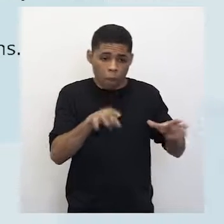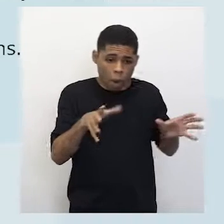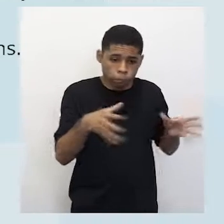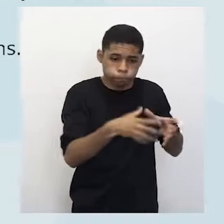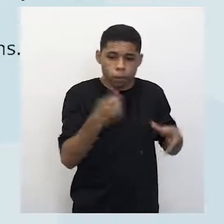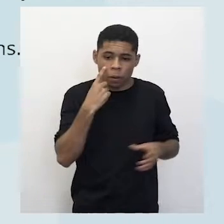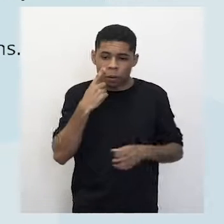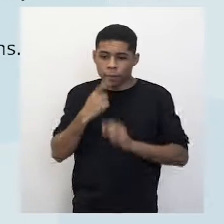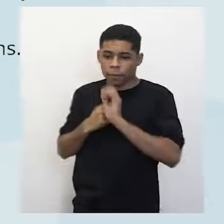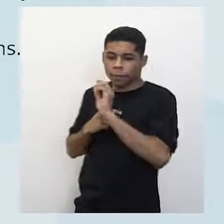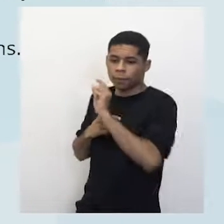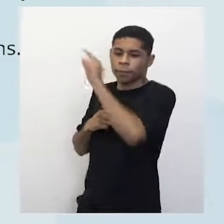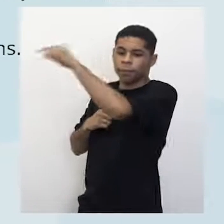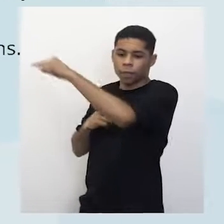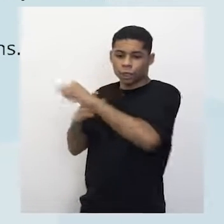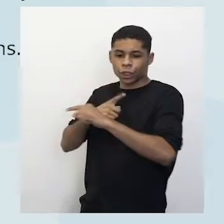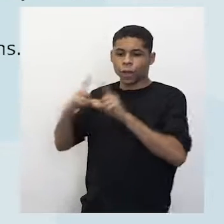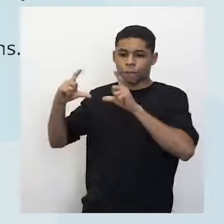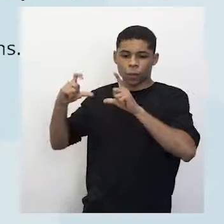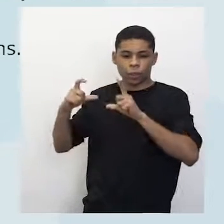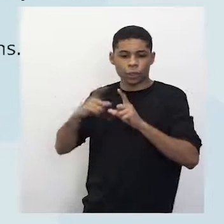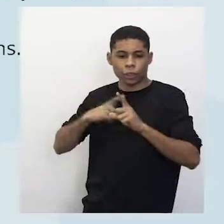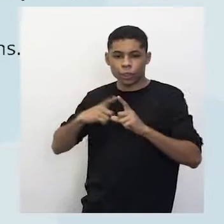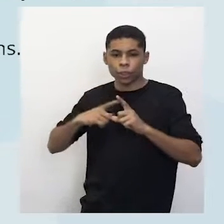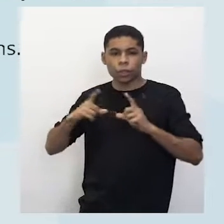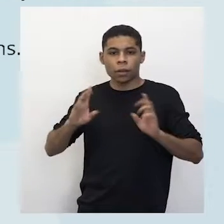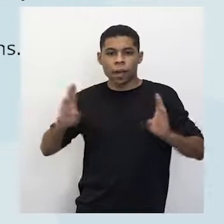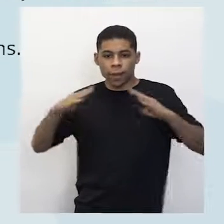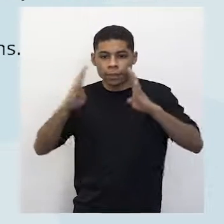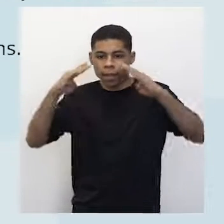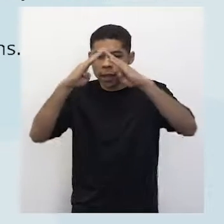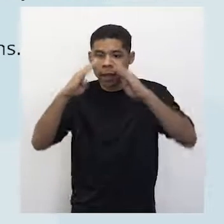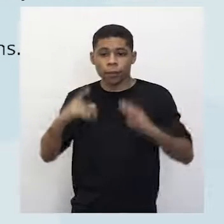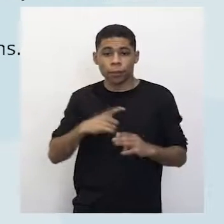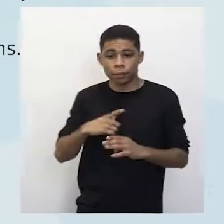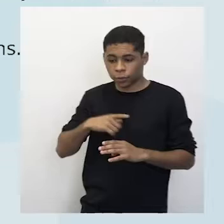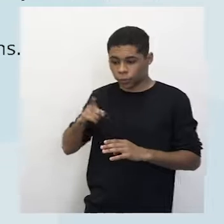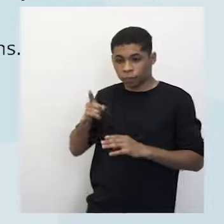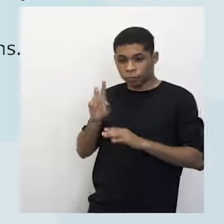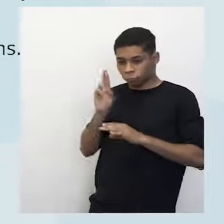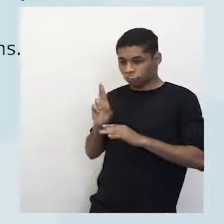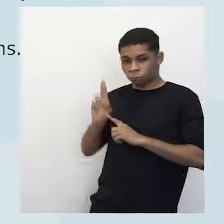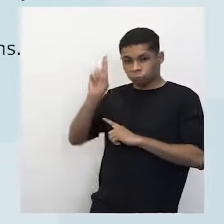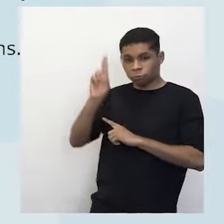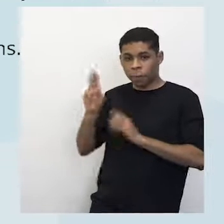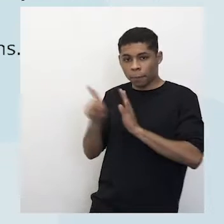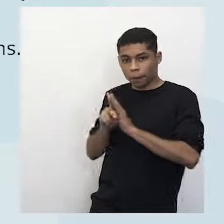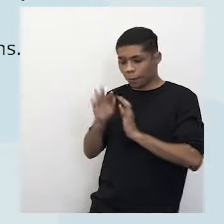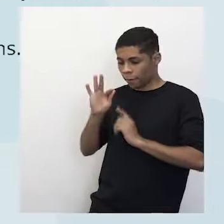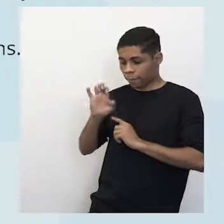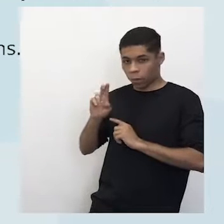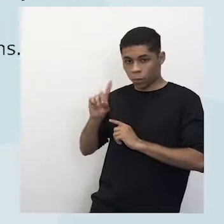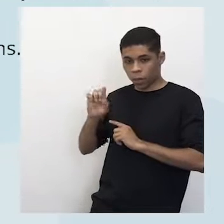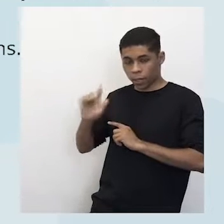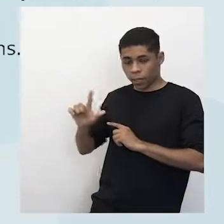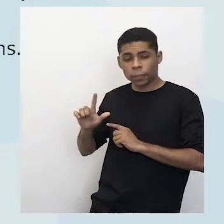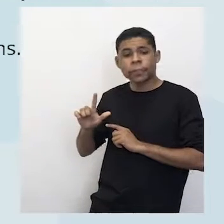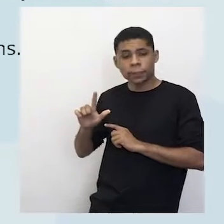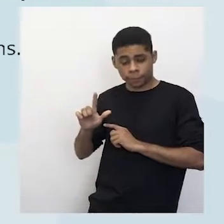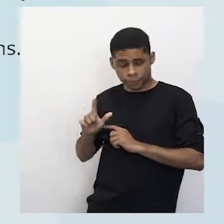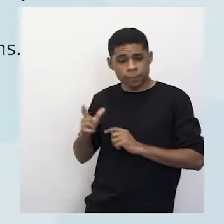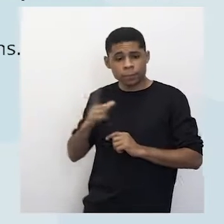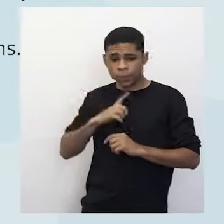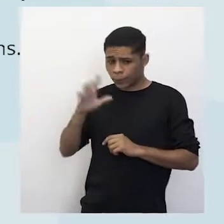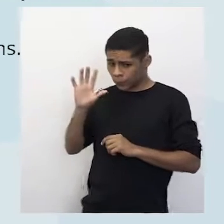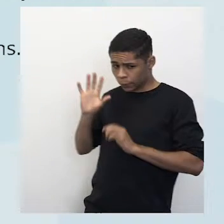aí na imagem, né? Tem o castelo, onde vivia o senhor feudal, a nobreza guerreira, esse castelo